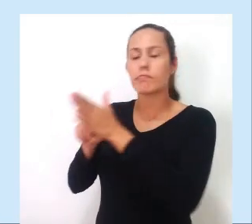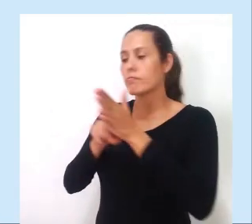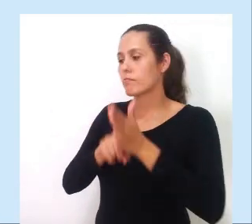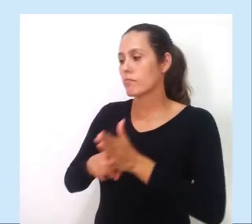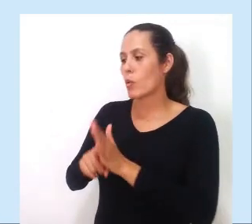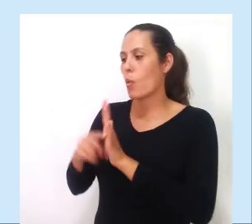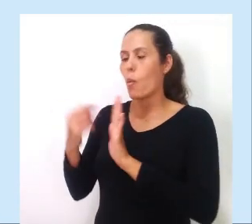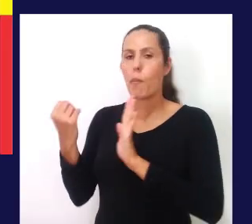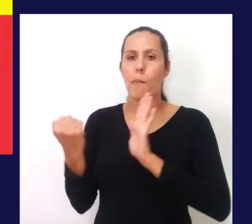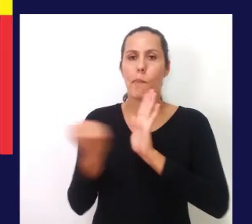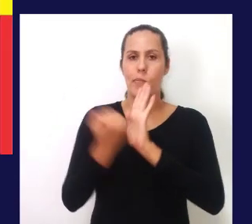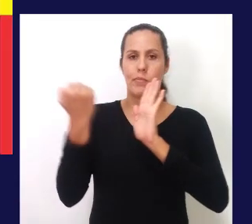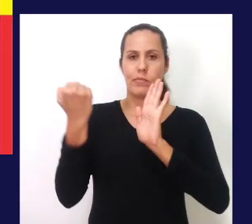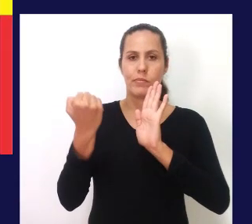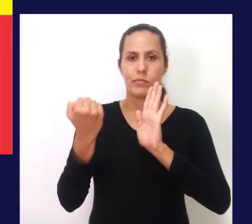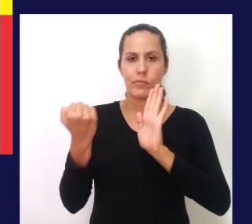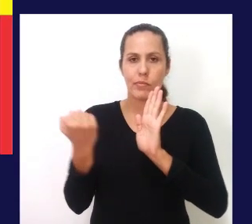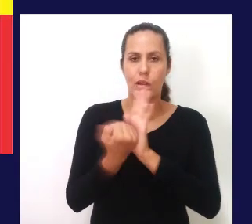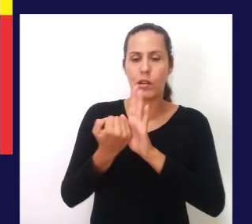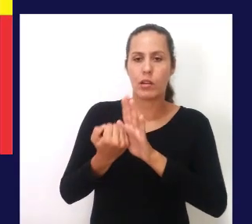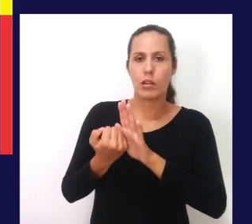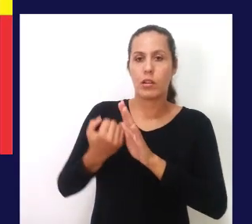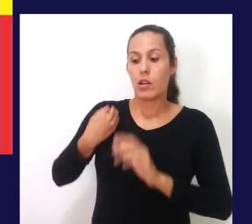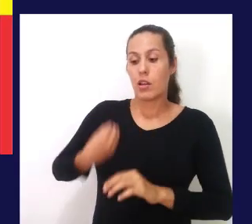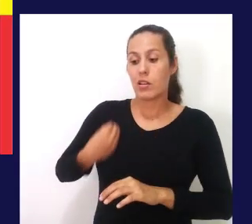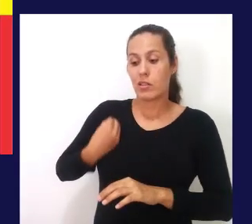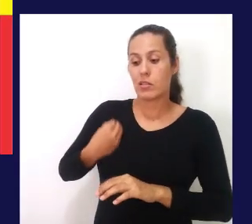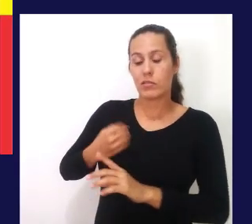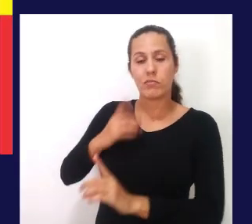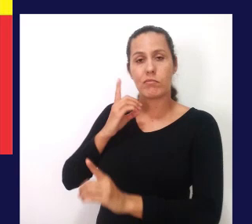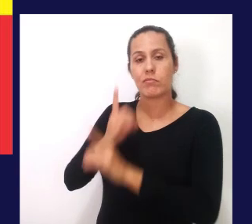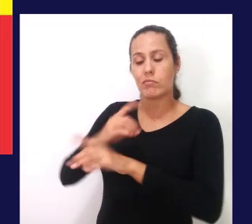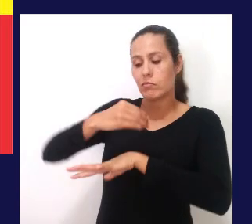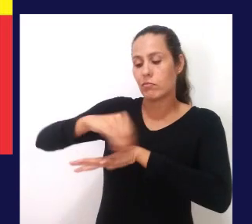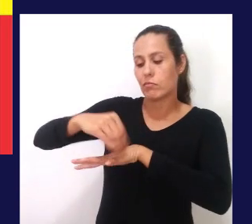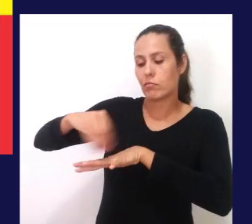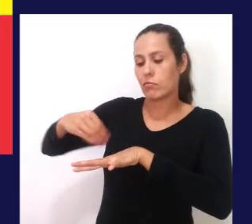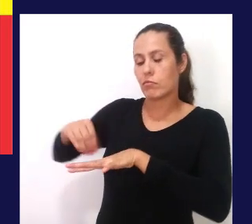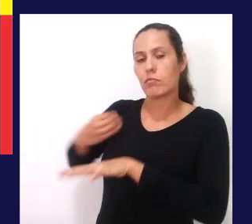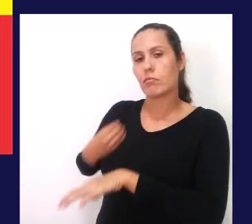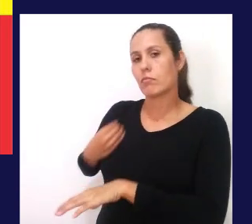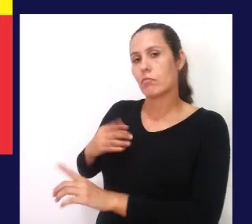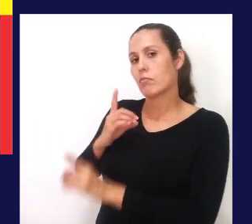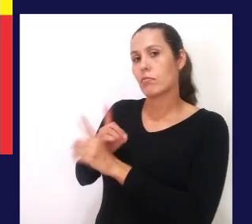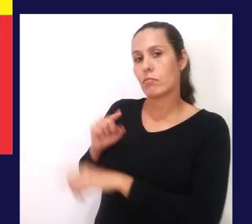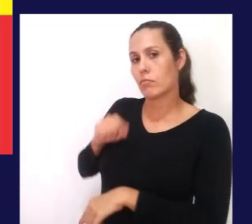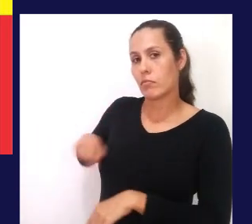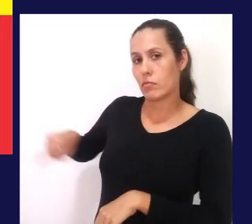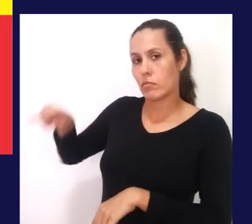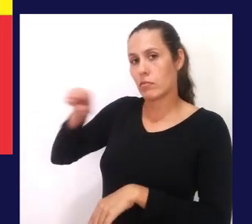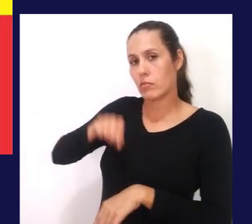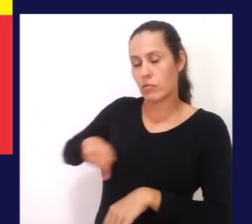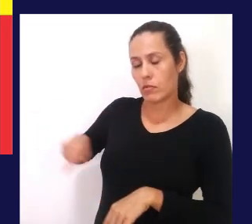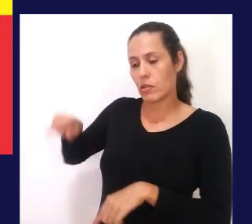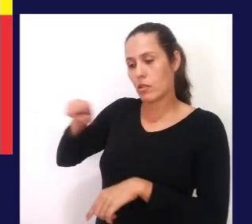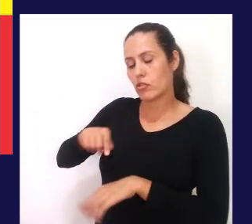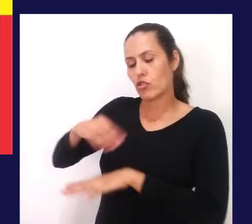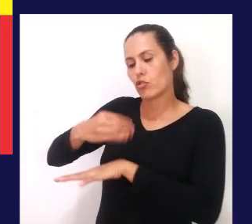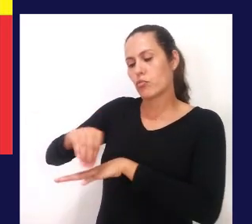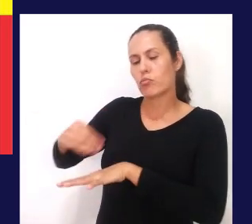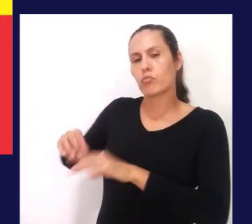dessas atividades, são vestígios desses fósseis, vestígios desses